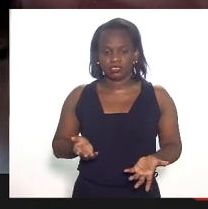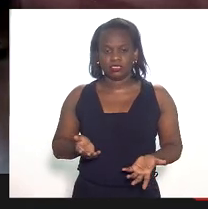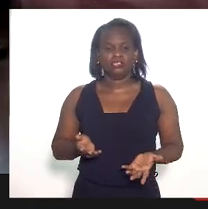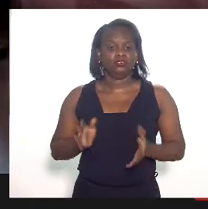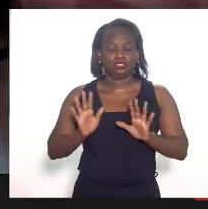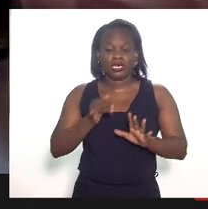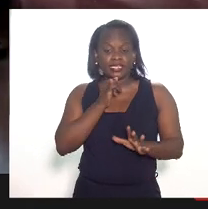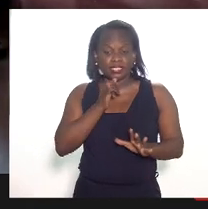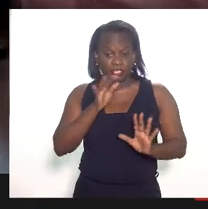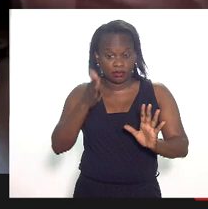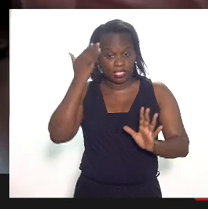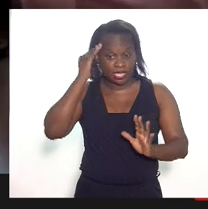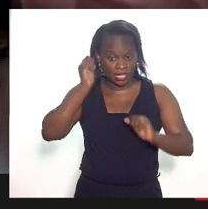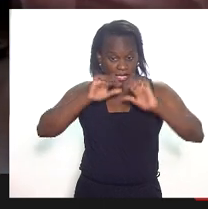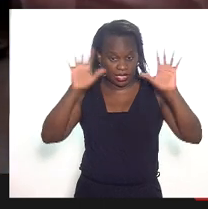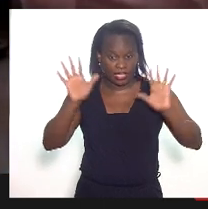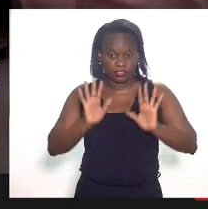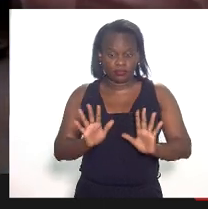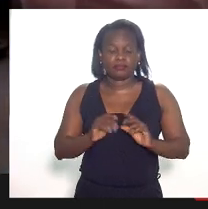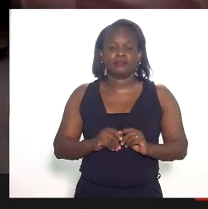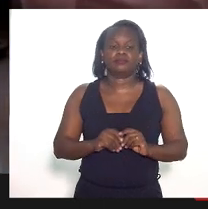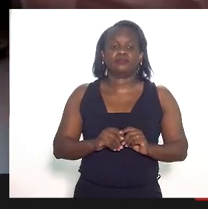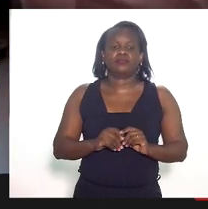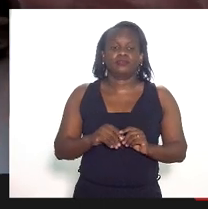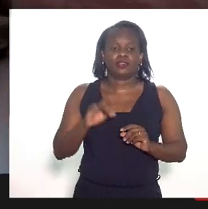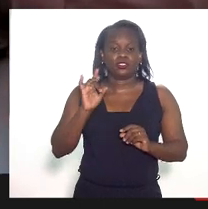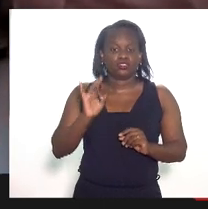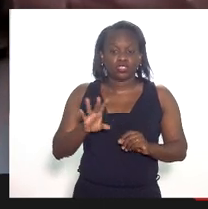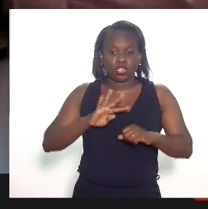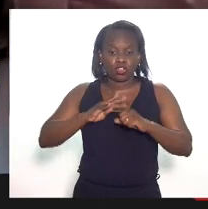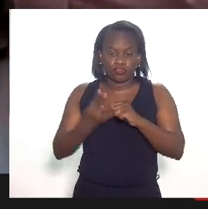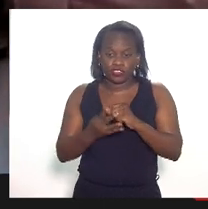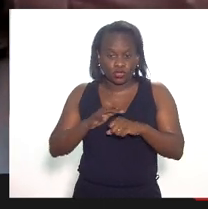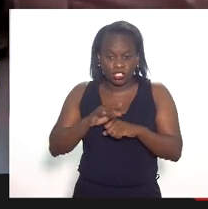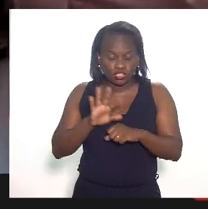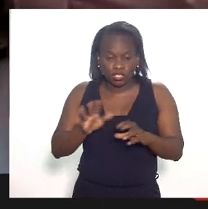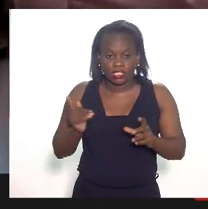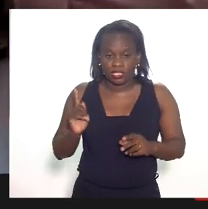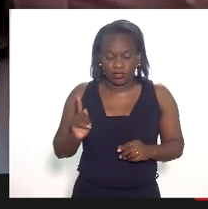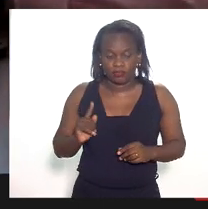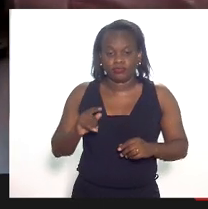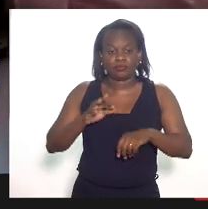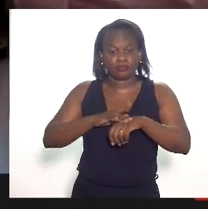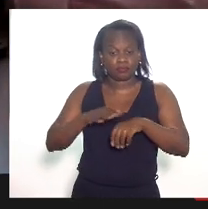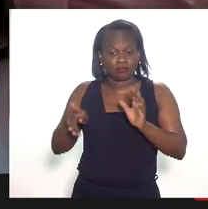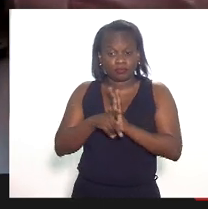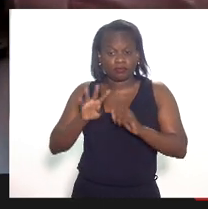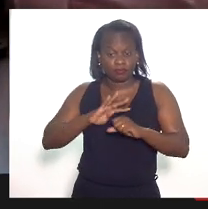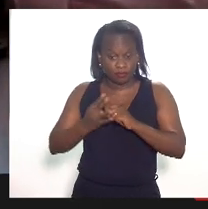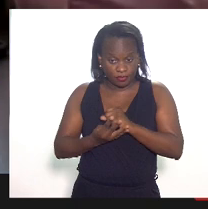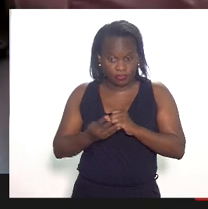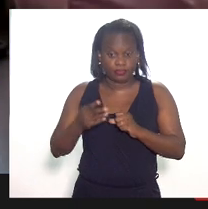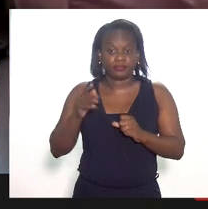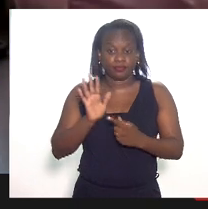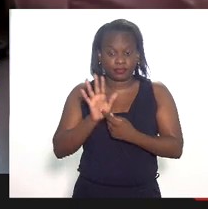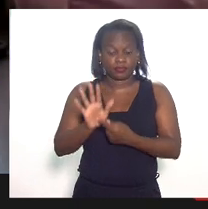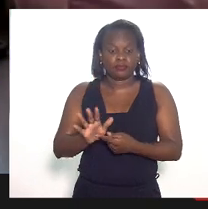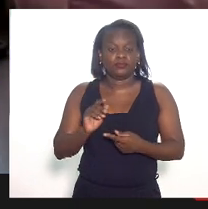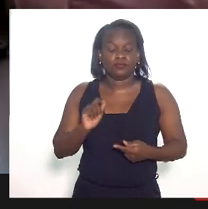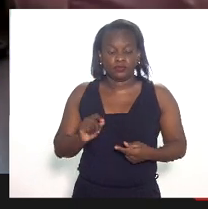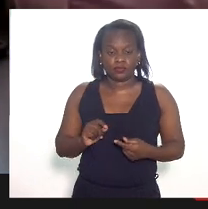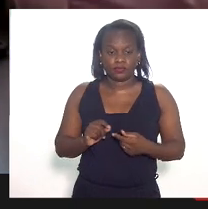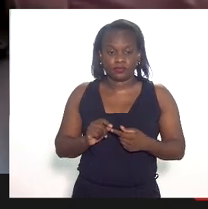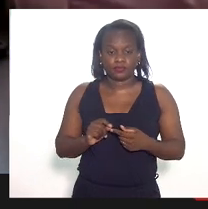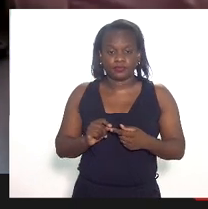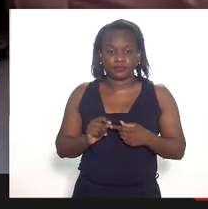para a senhora ter noção, não é só o leito Covid. Por exemplo, no leito Covid, nós mostramos isso.